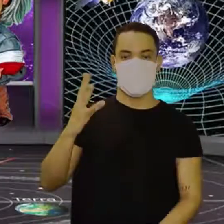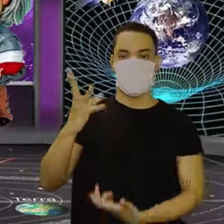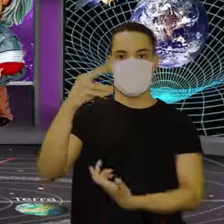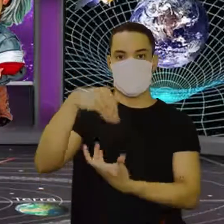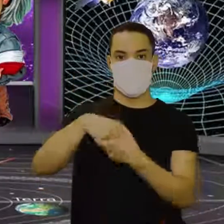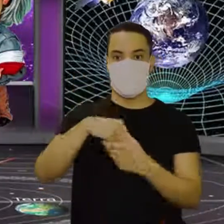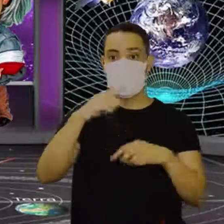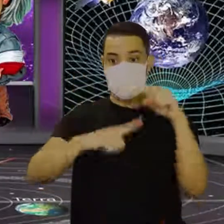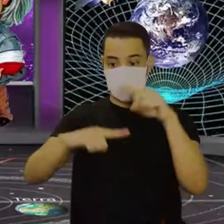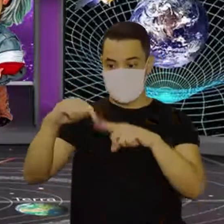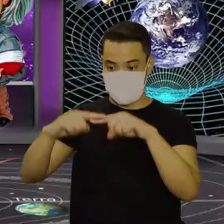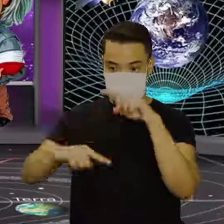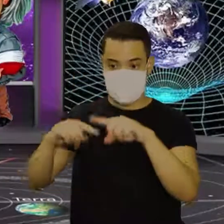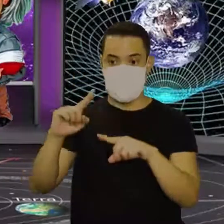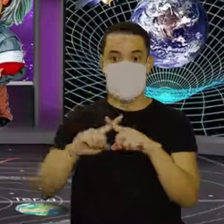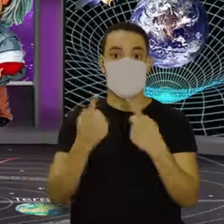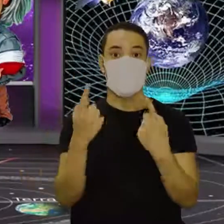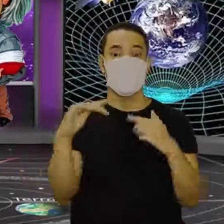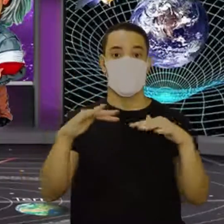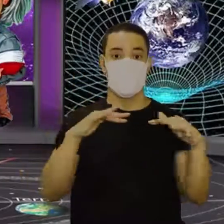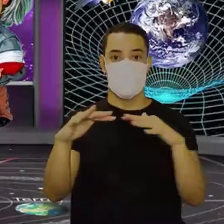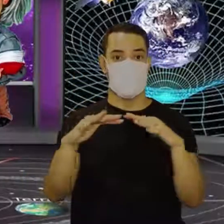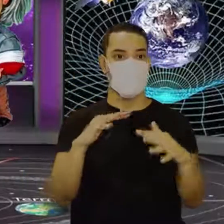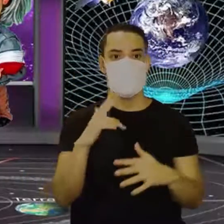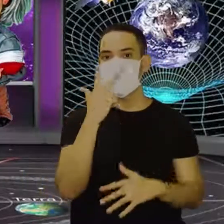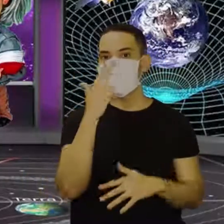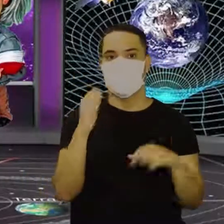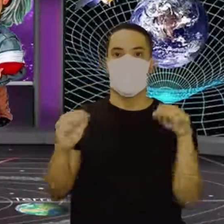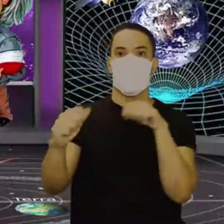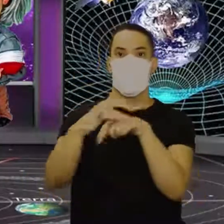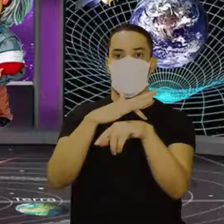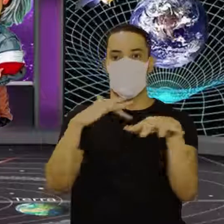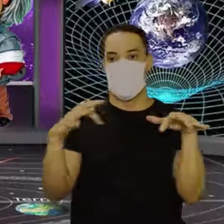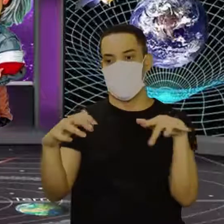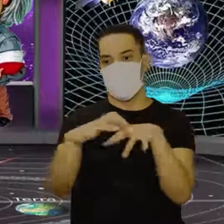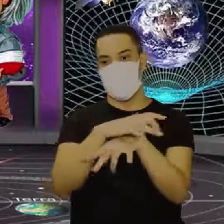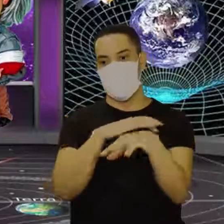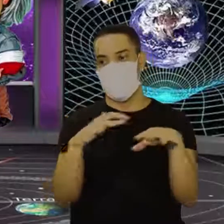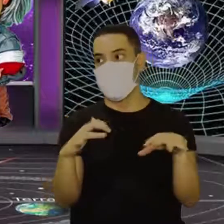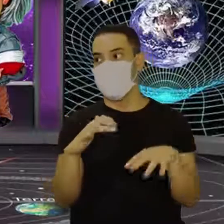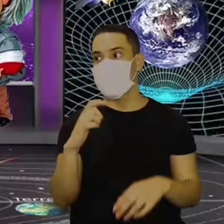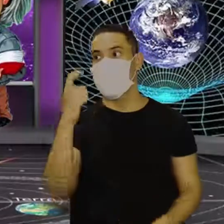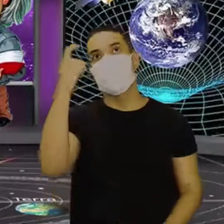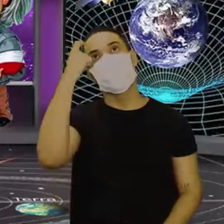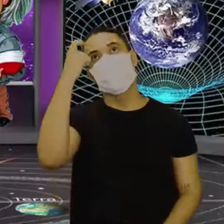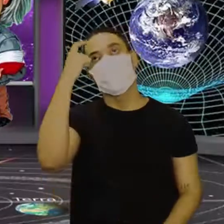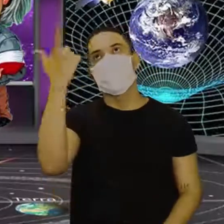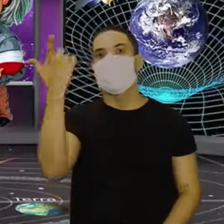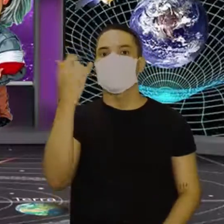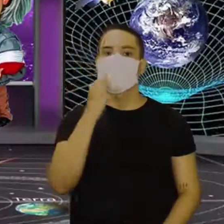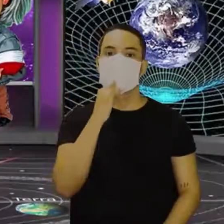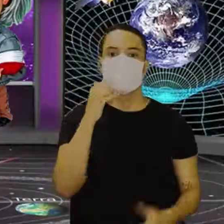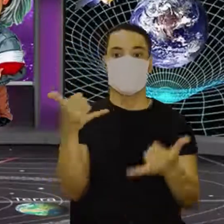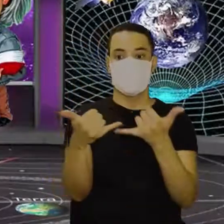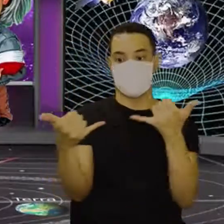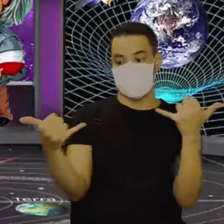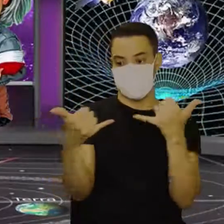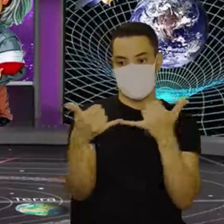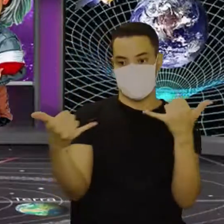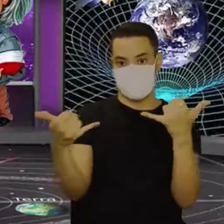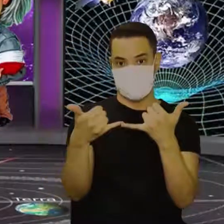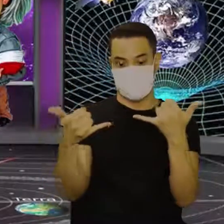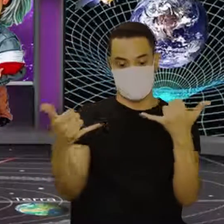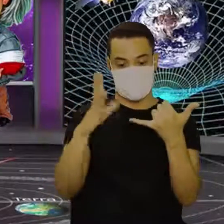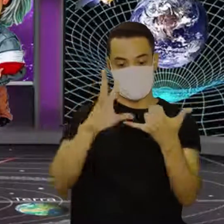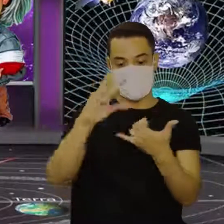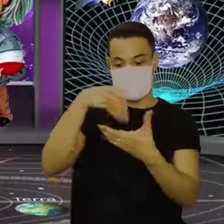no material, mas é um movimento desorganizado. Então, se você pensar em um fio, né? O fio, os elétrons estão